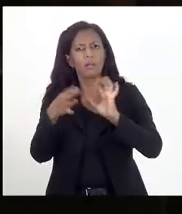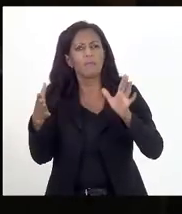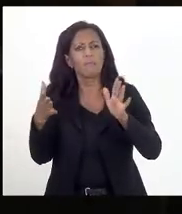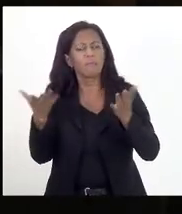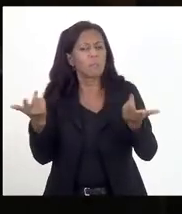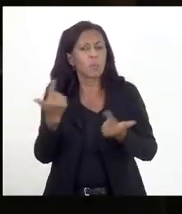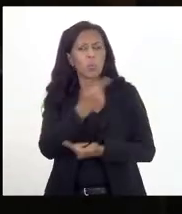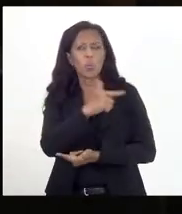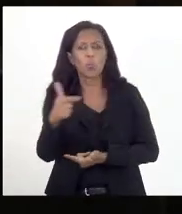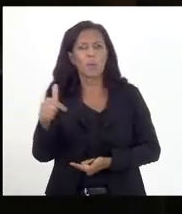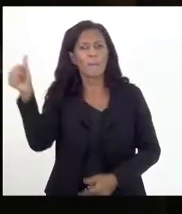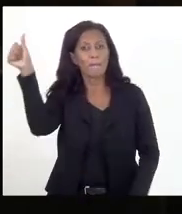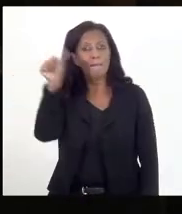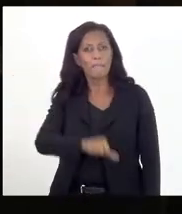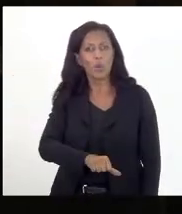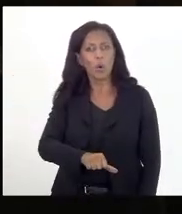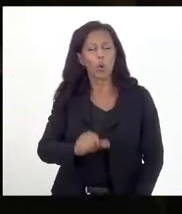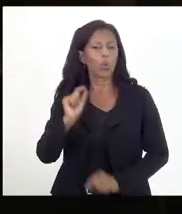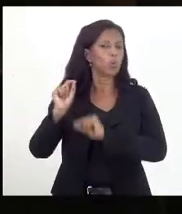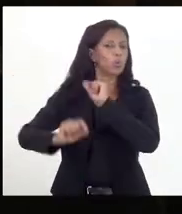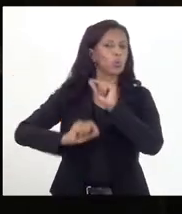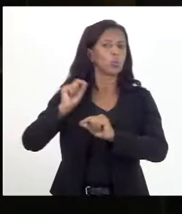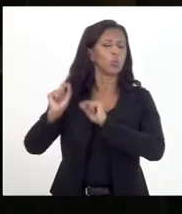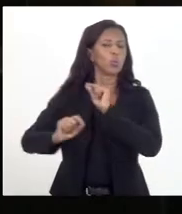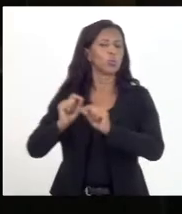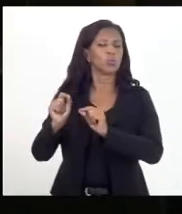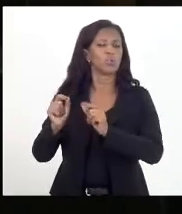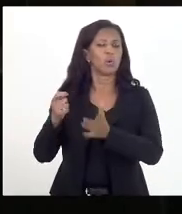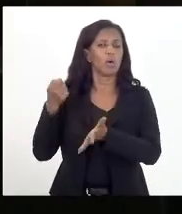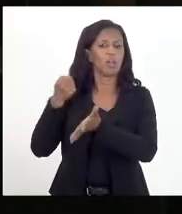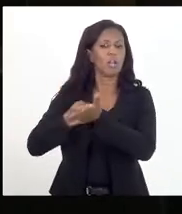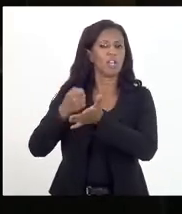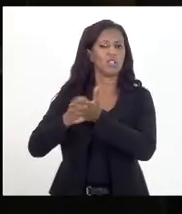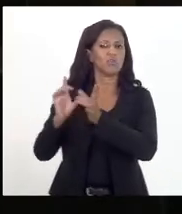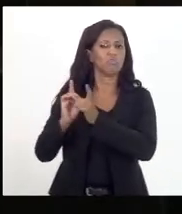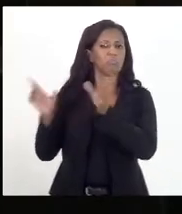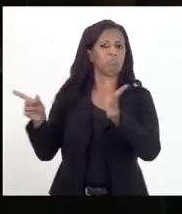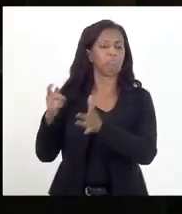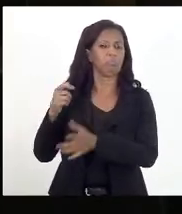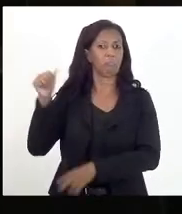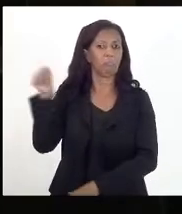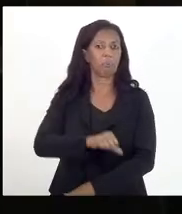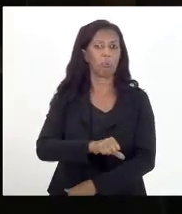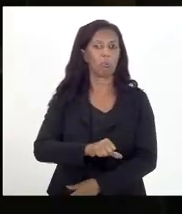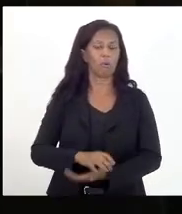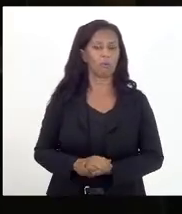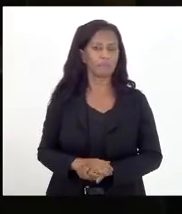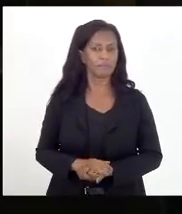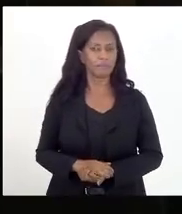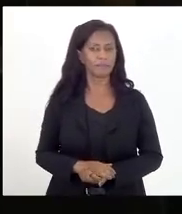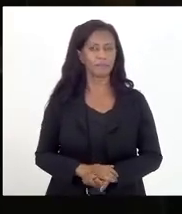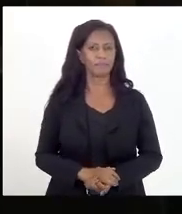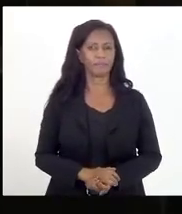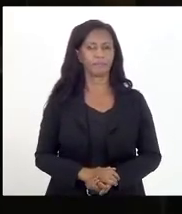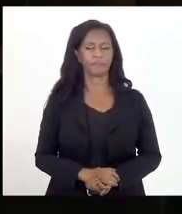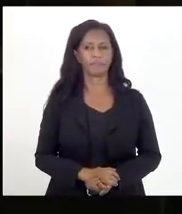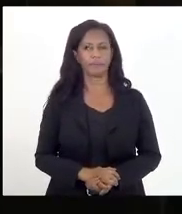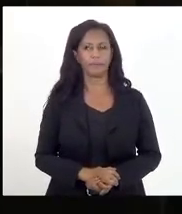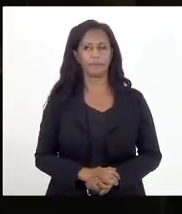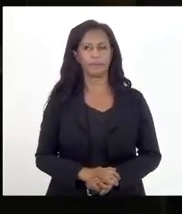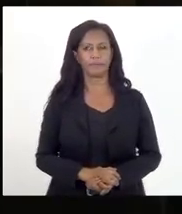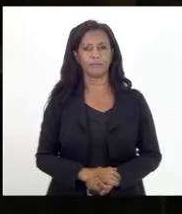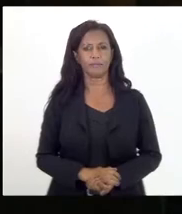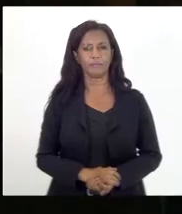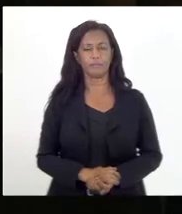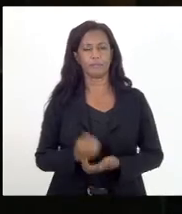Pilares de qualquer regime democrático E aí e